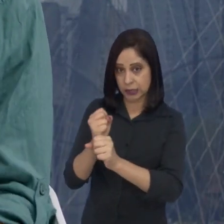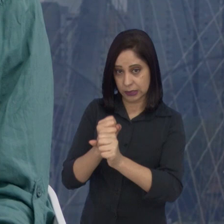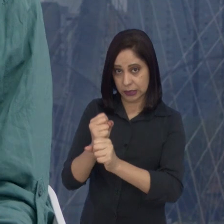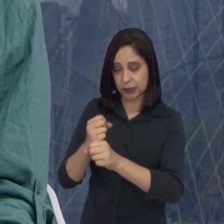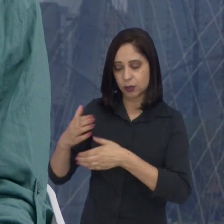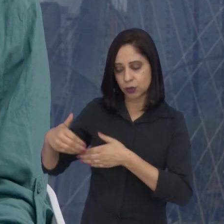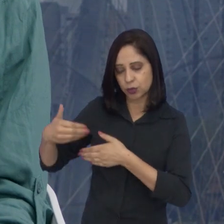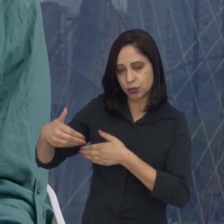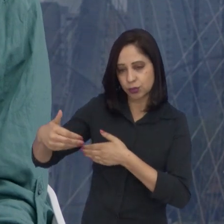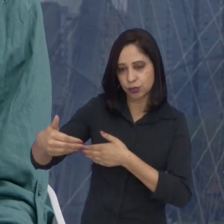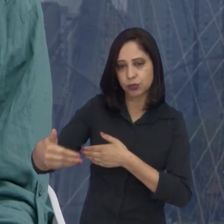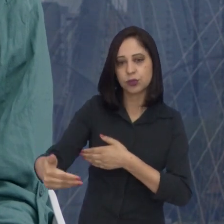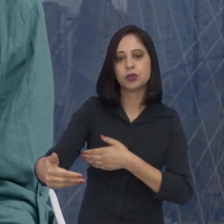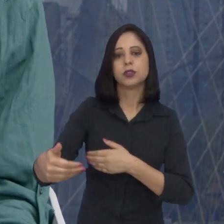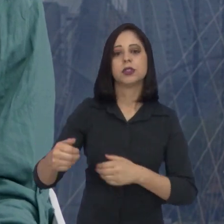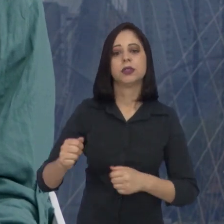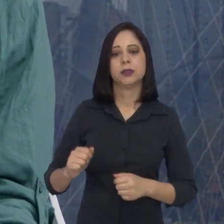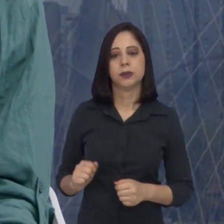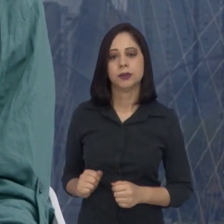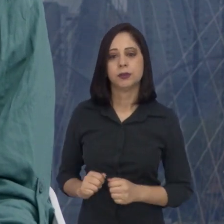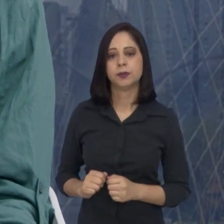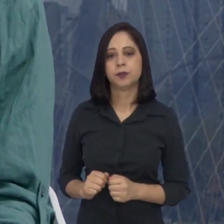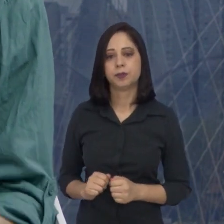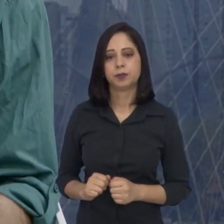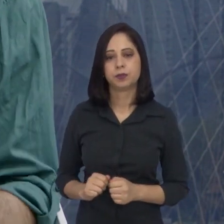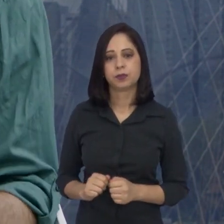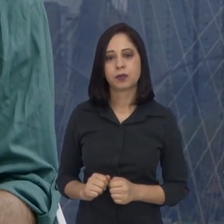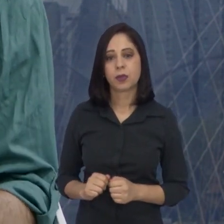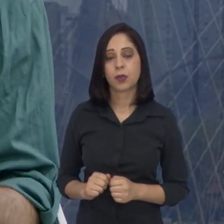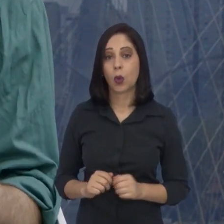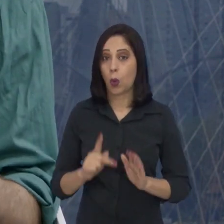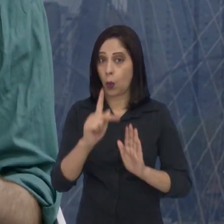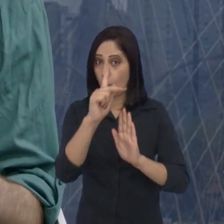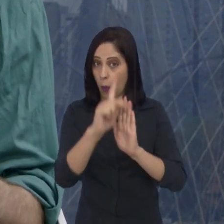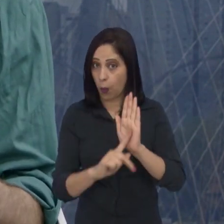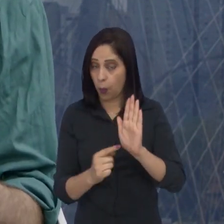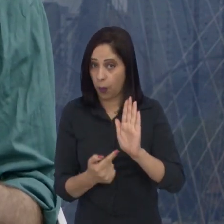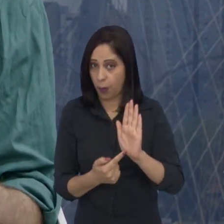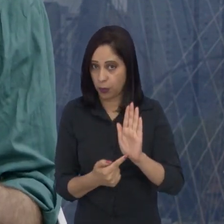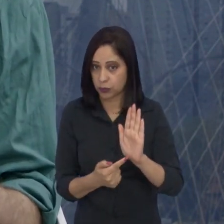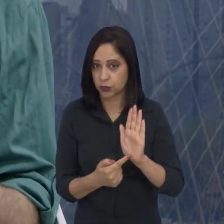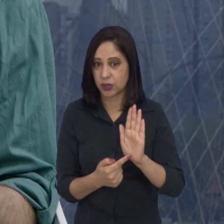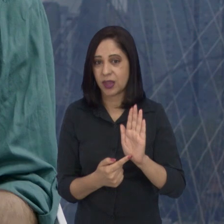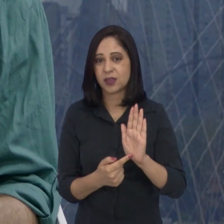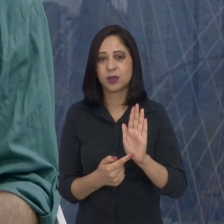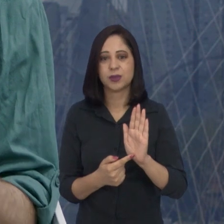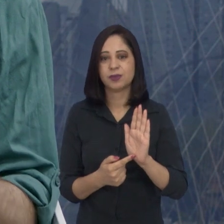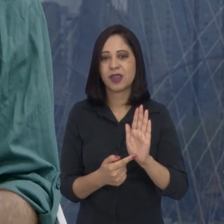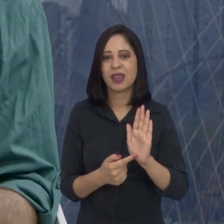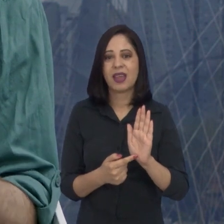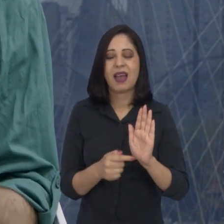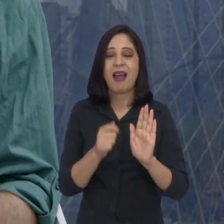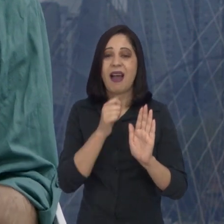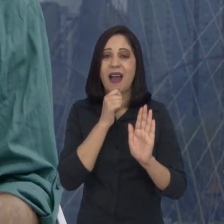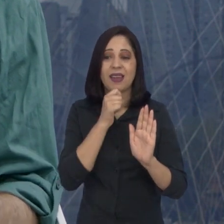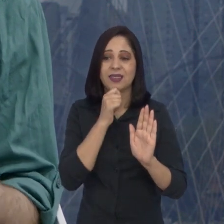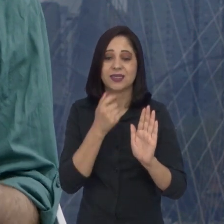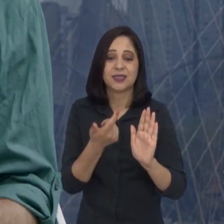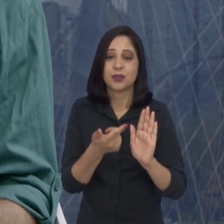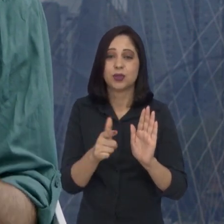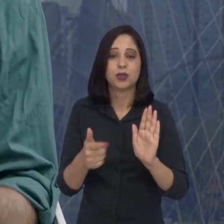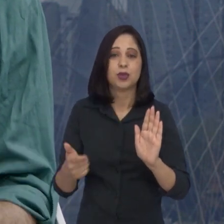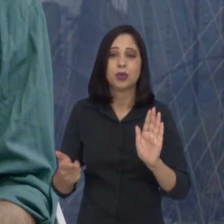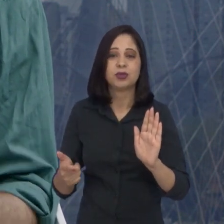seja muito mais rápida. O plano, muitas das vezes, ele não tem um grau de